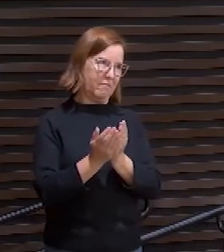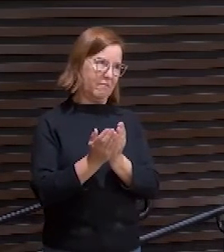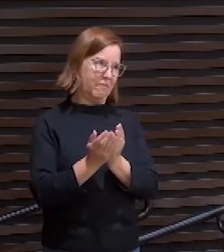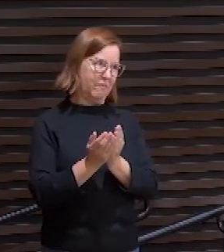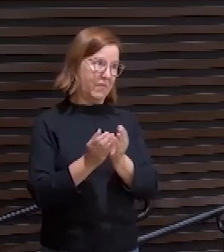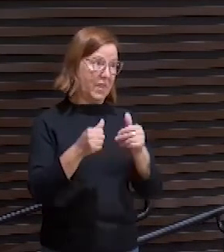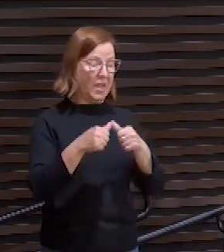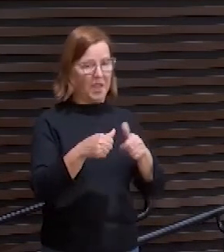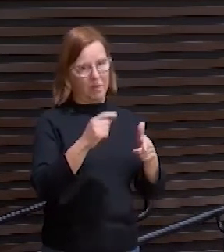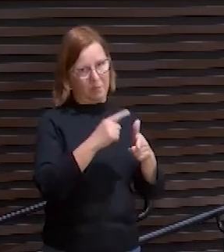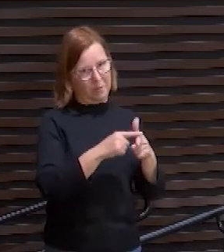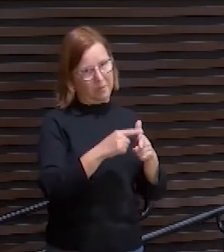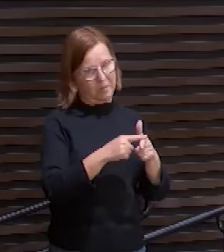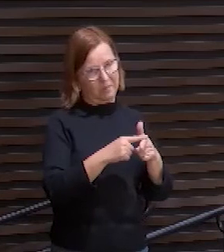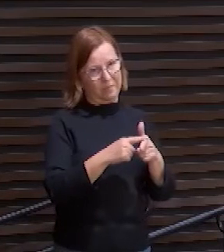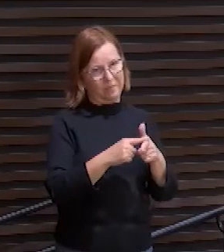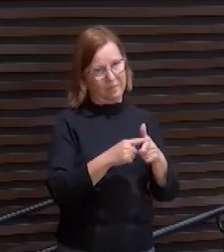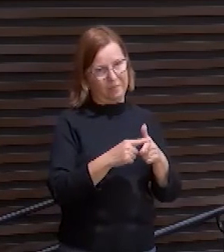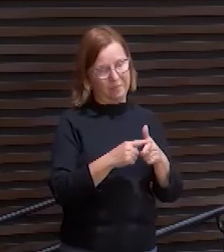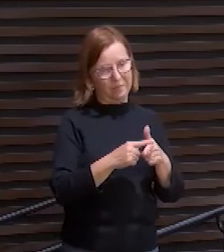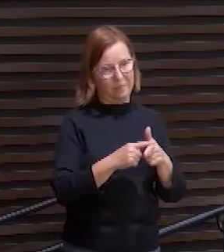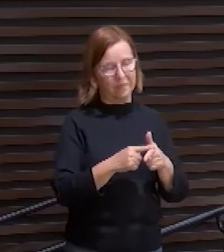Esse que é o problema. Assim como